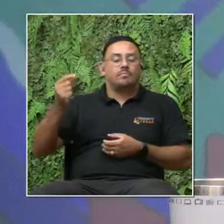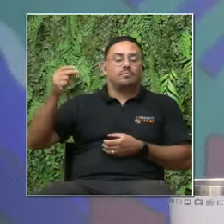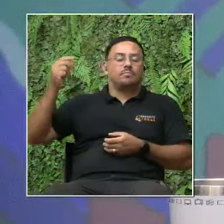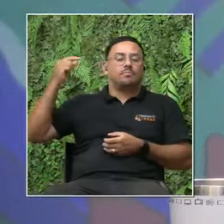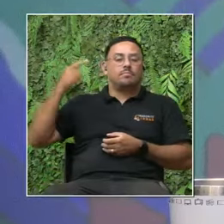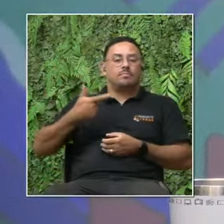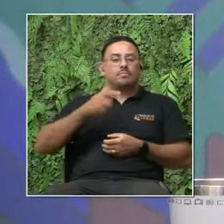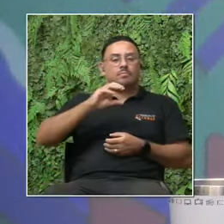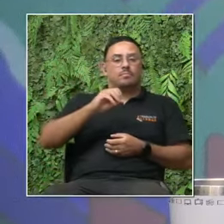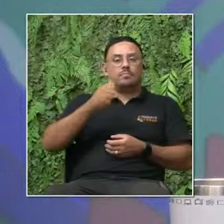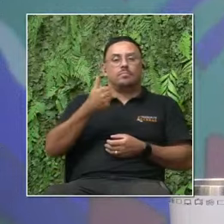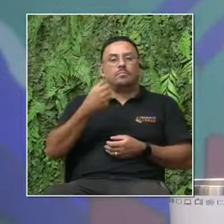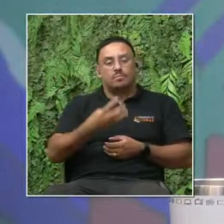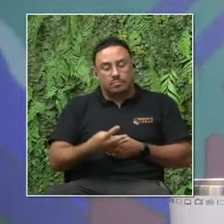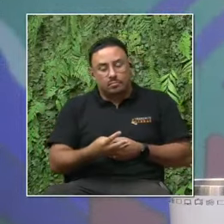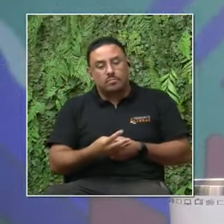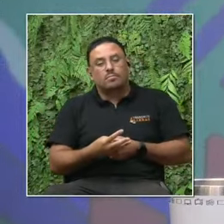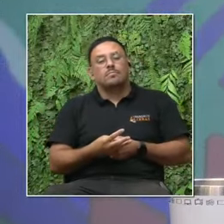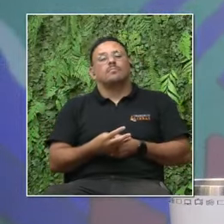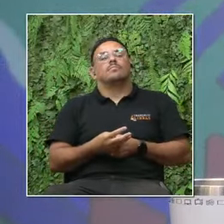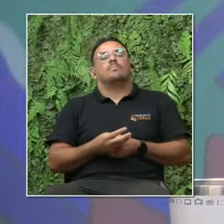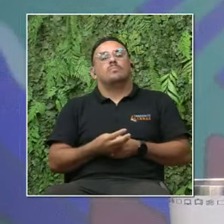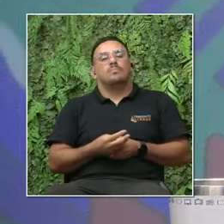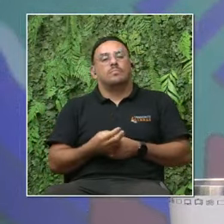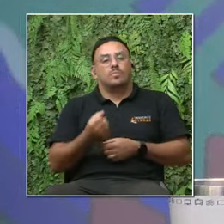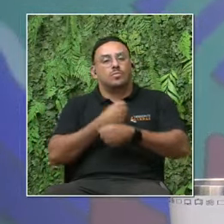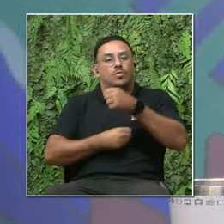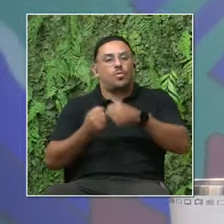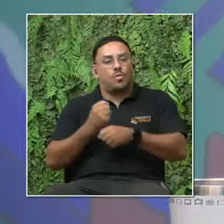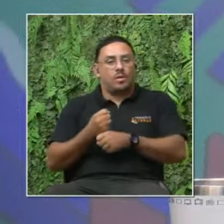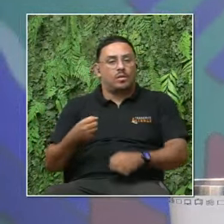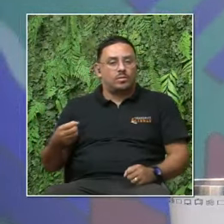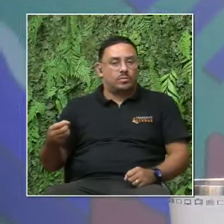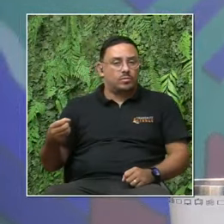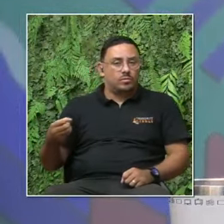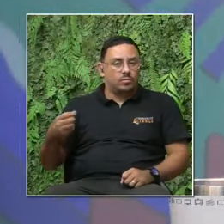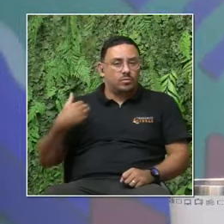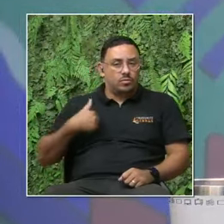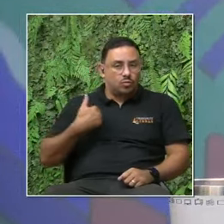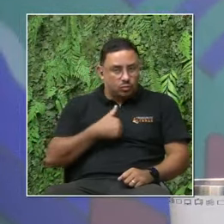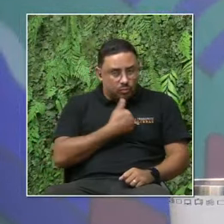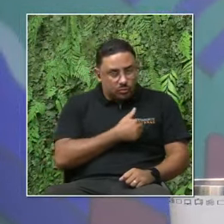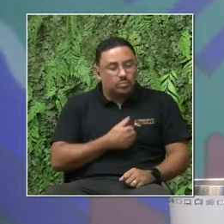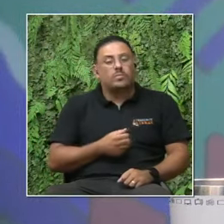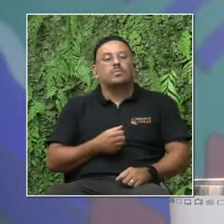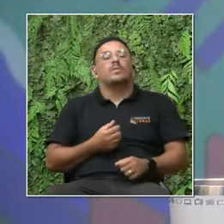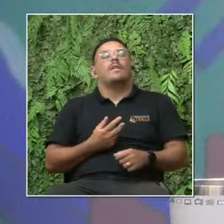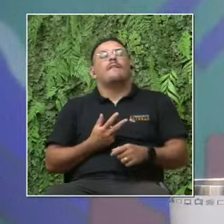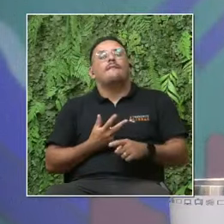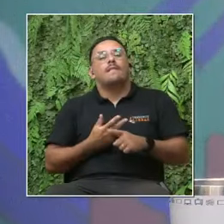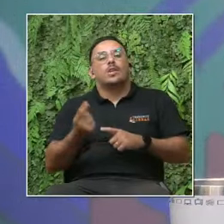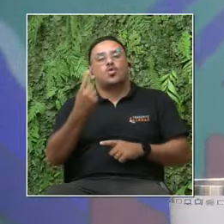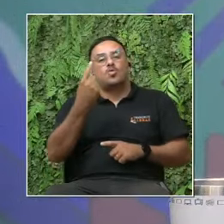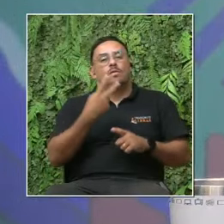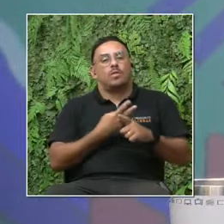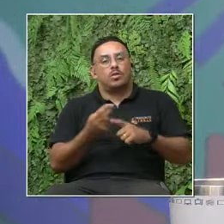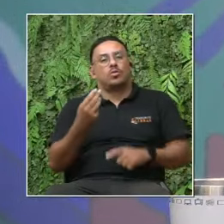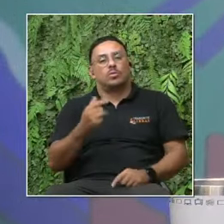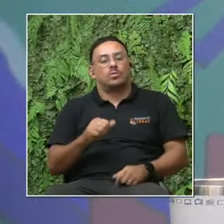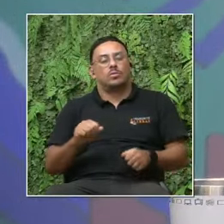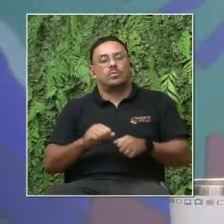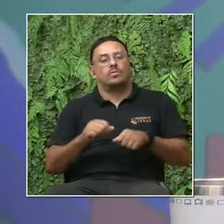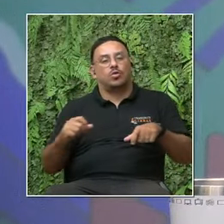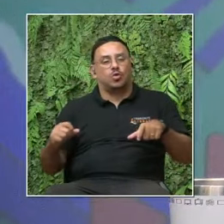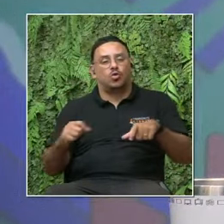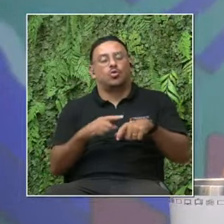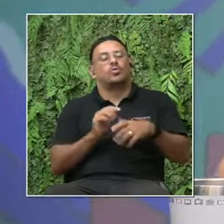em 2013 2013 o ano do galo né o galo tinha sido bicampeão Mineiro Ronaldinho Gaúcho fez o gol